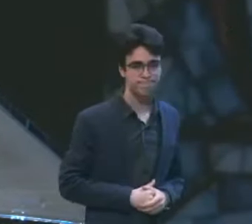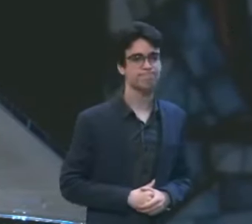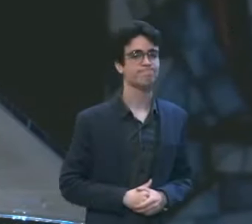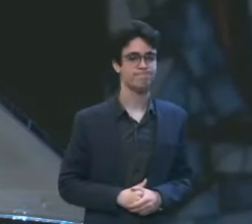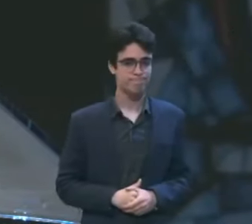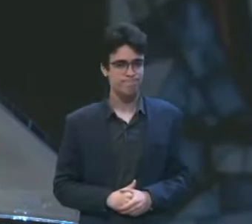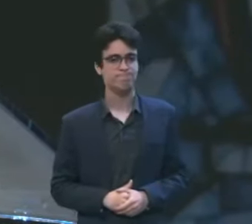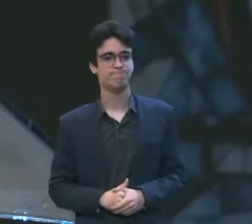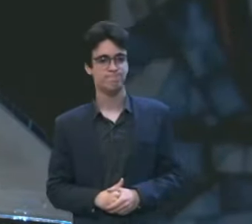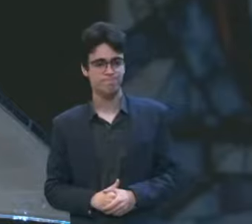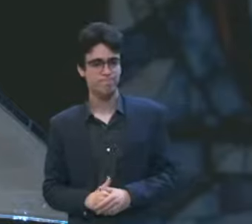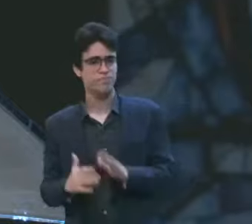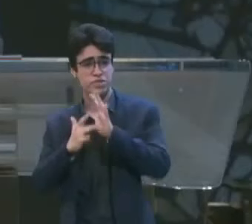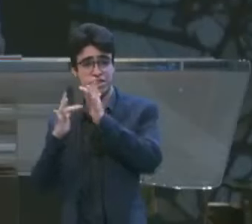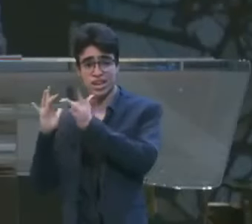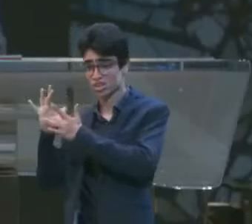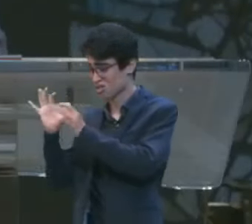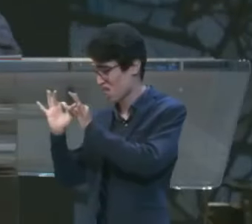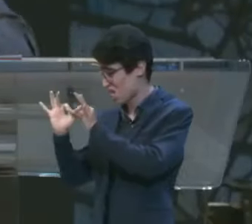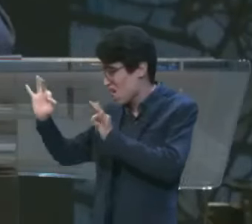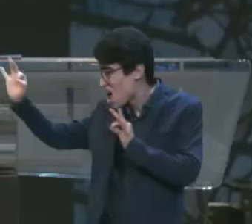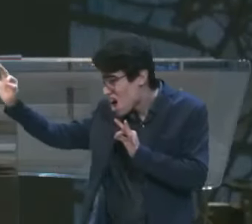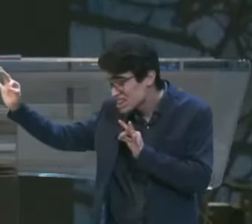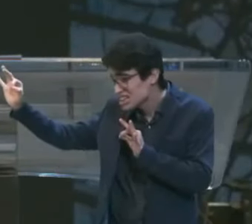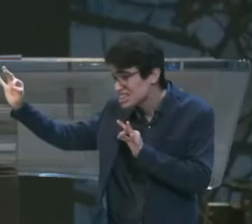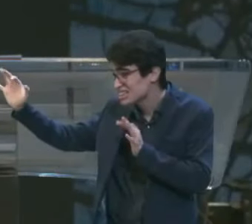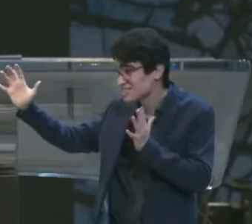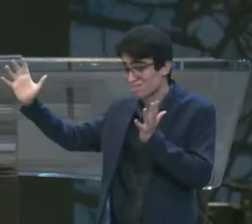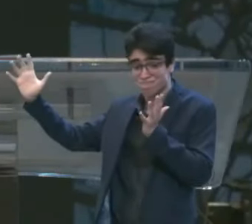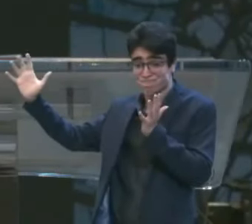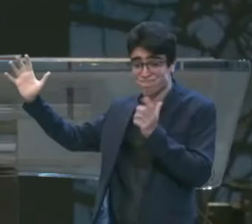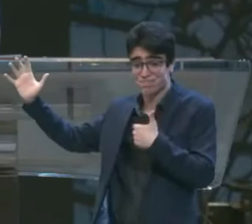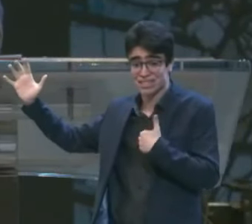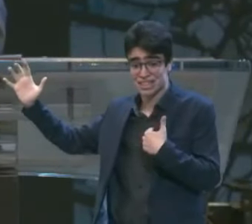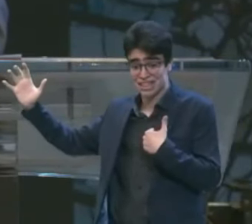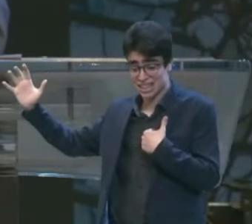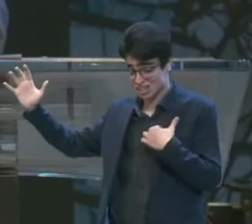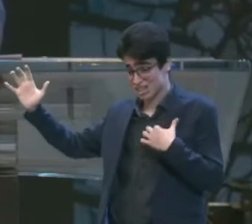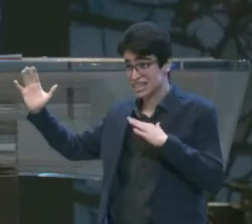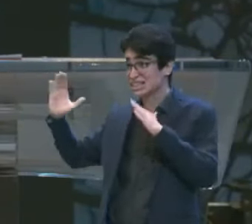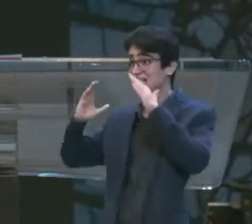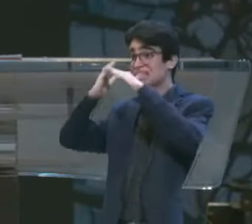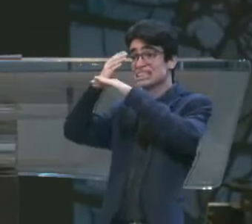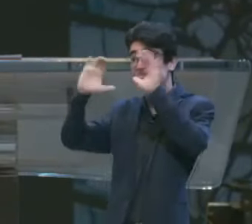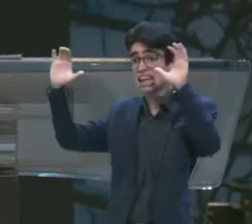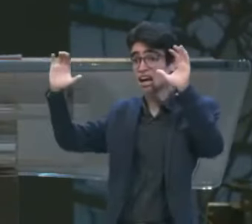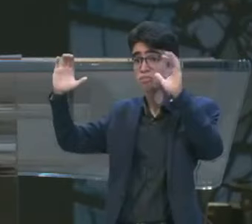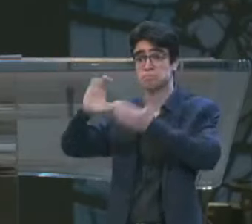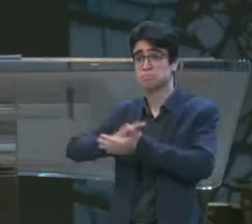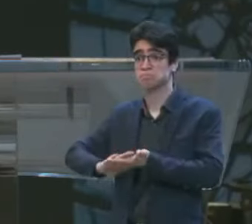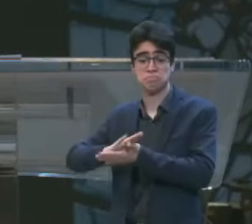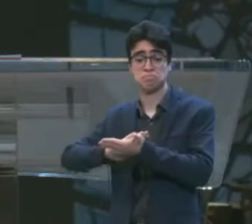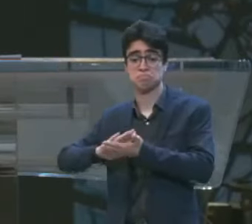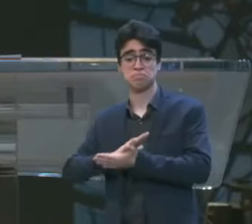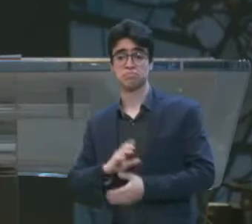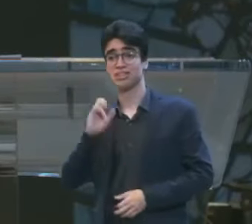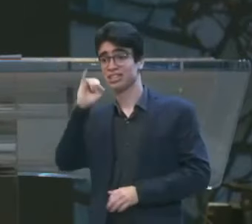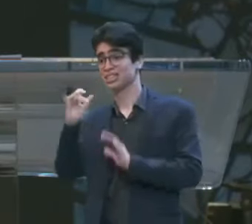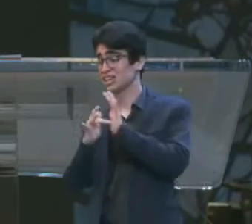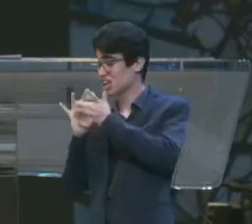Longe de Jesus, a minha salvação não é garantida. Longe de